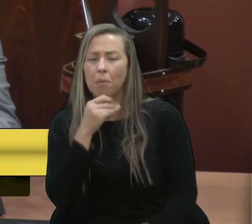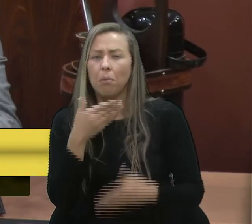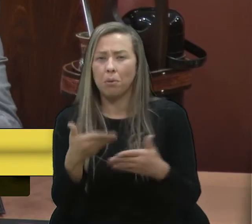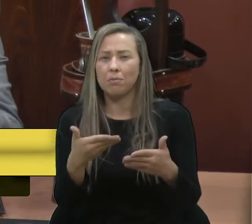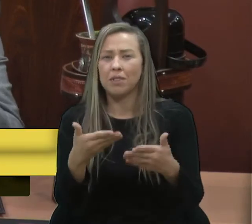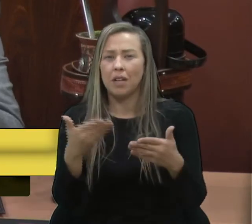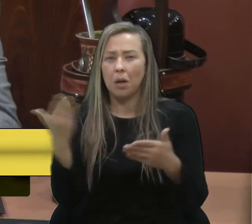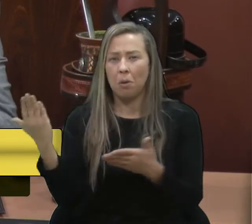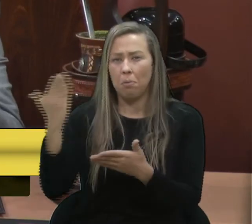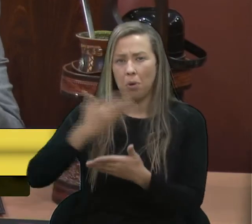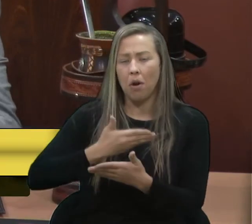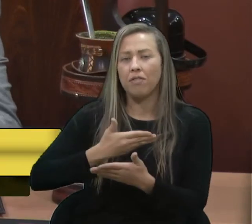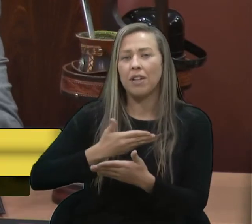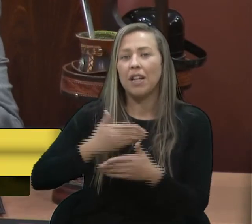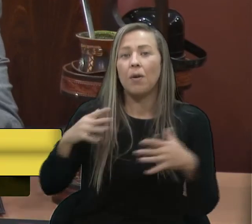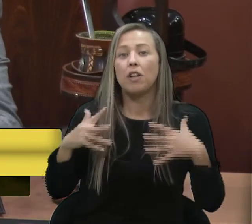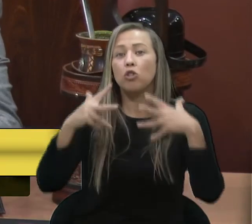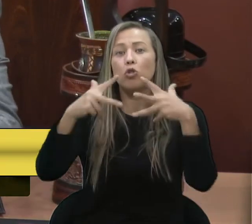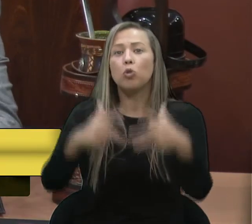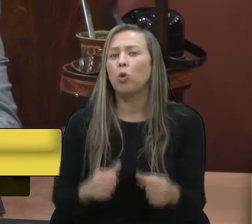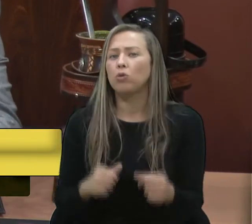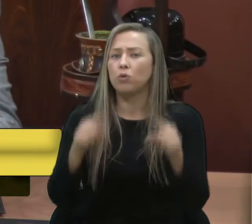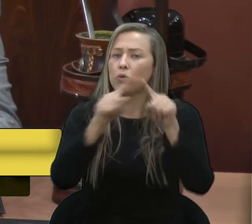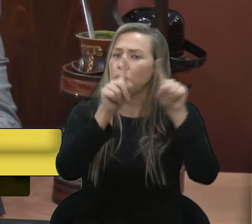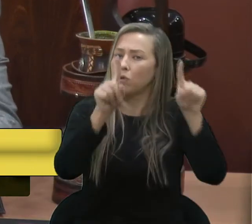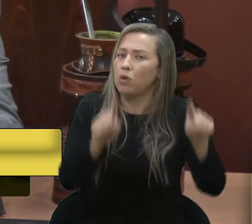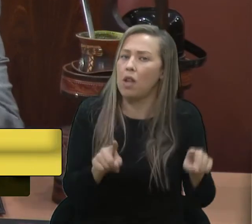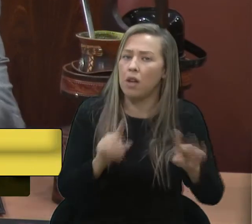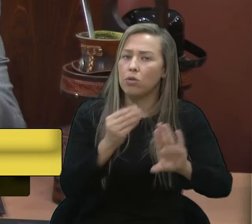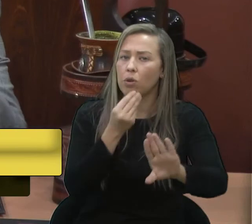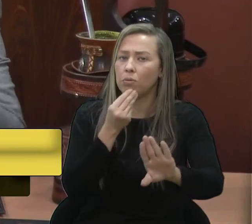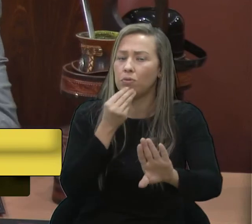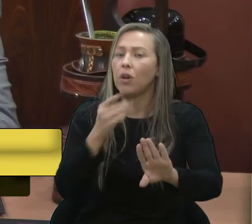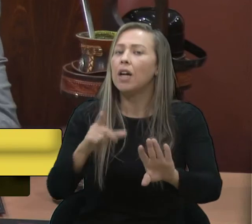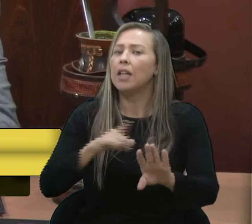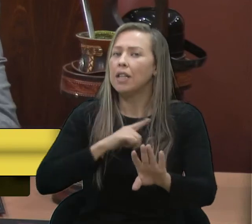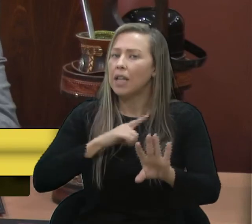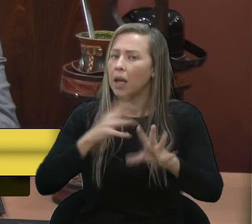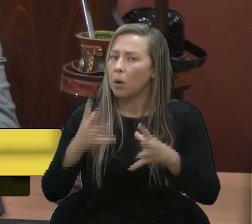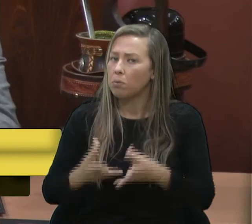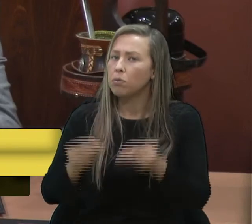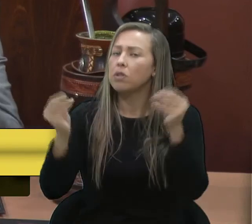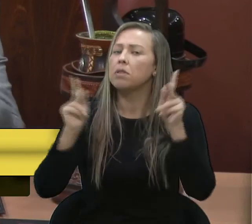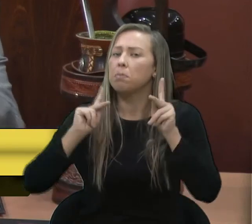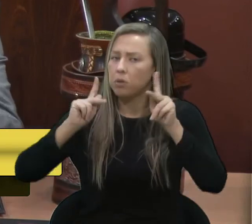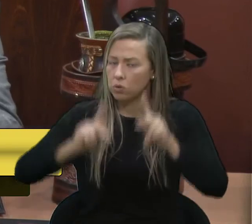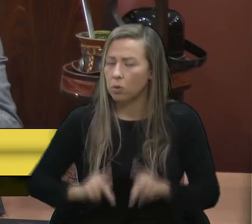senhora, que não são todos os servidores, né, vereador Marcon, que existem muitas pessoas de